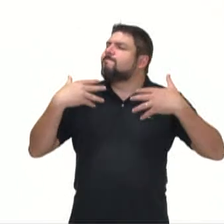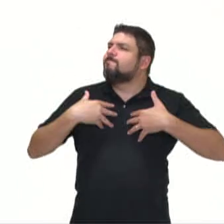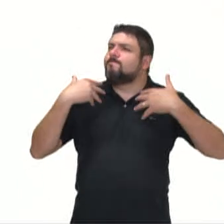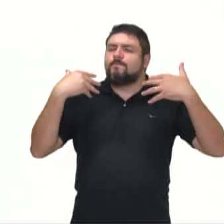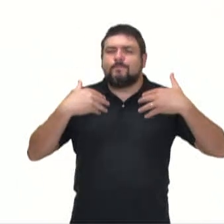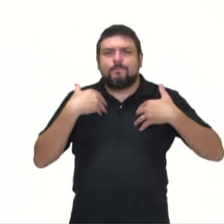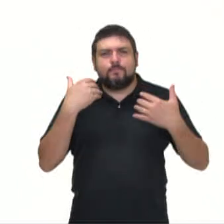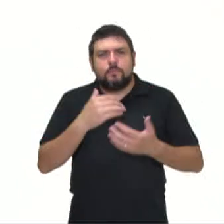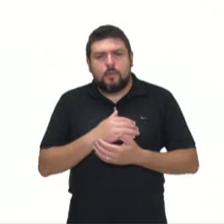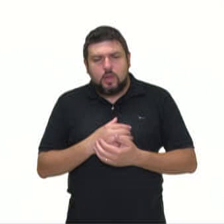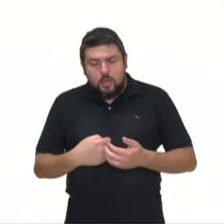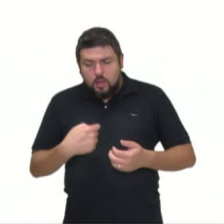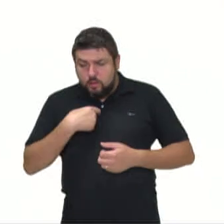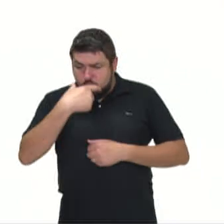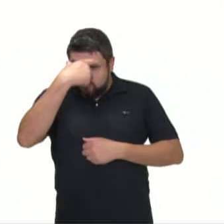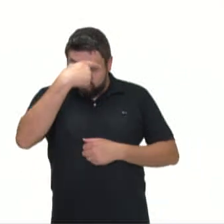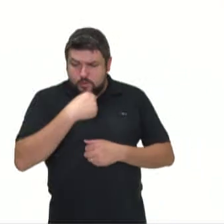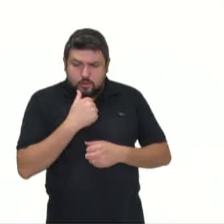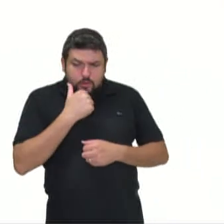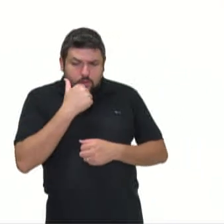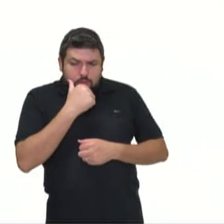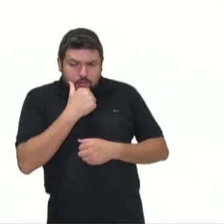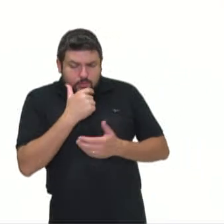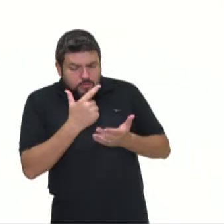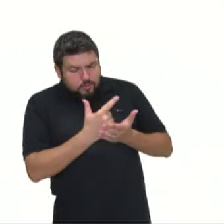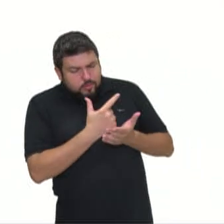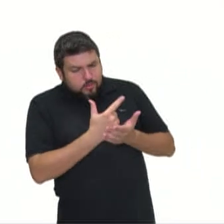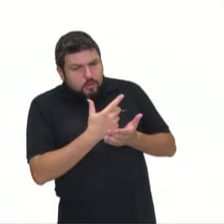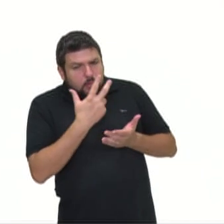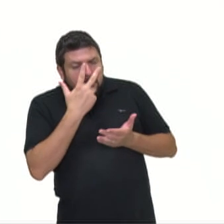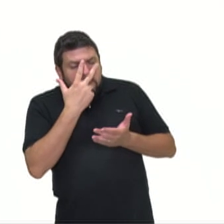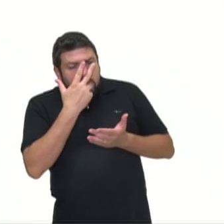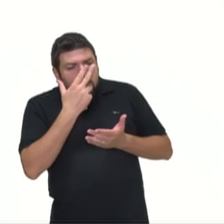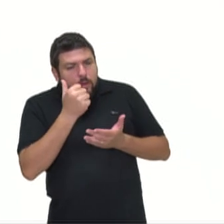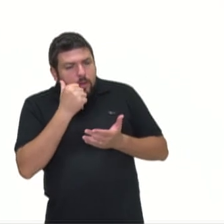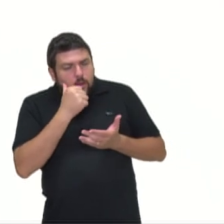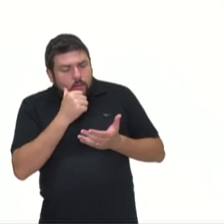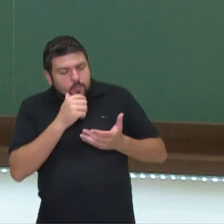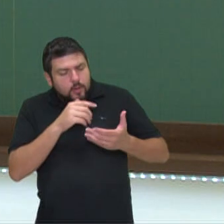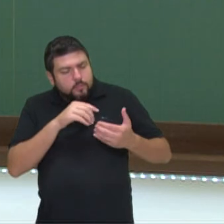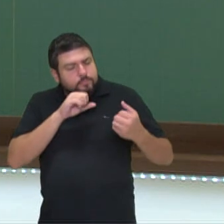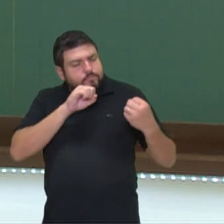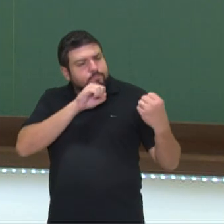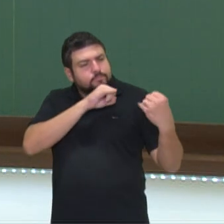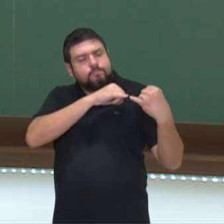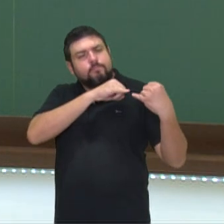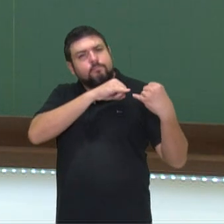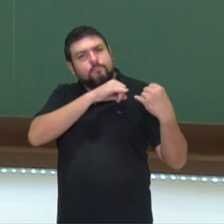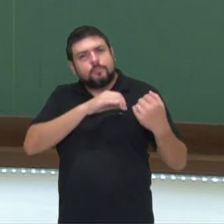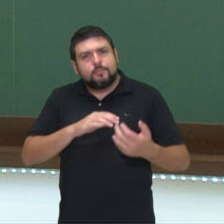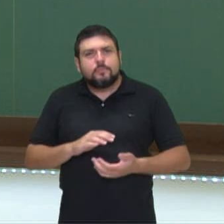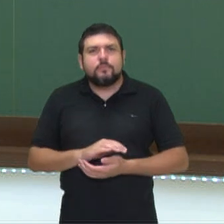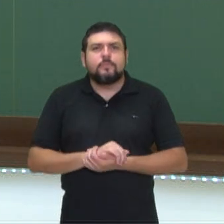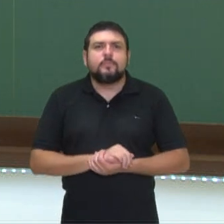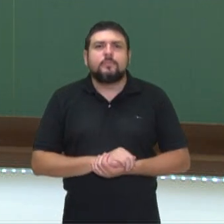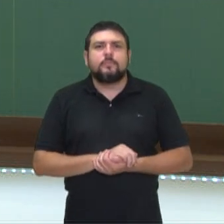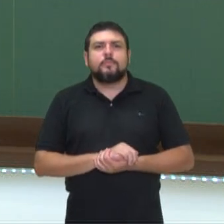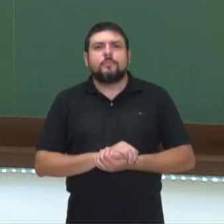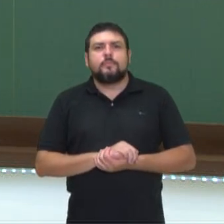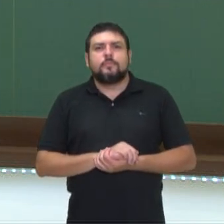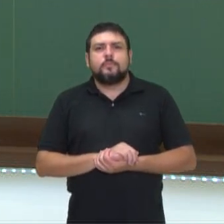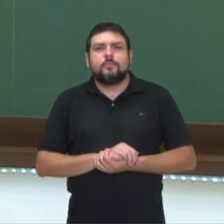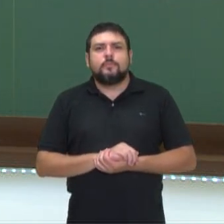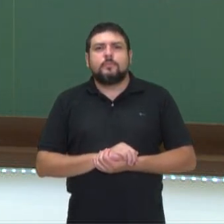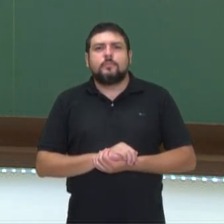menina com um livro. Era uma mulher com seu amante. Conseguimos perceber os elementos